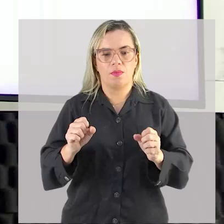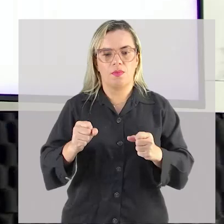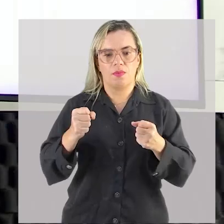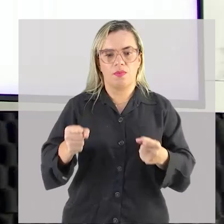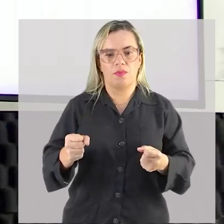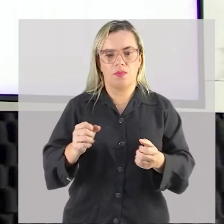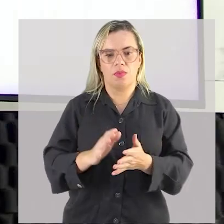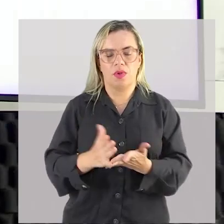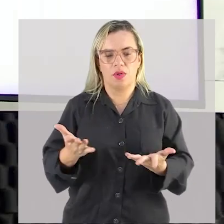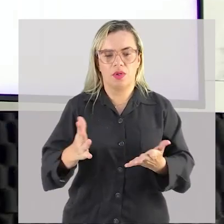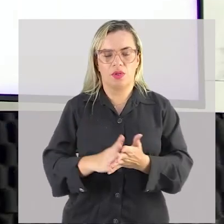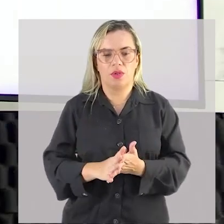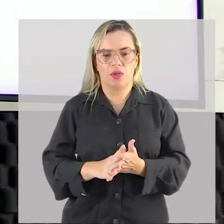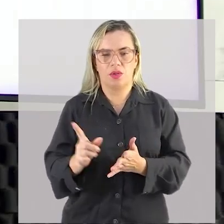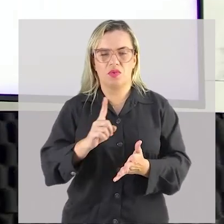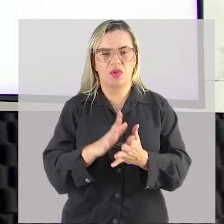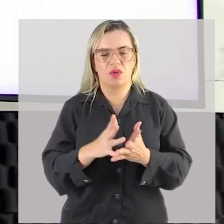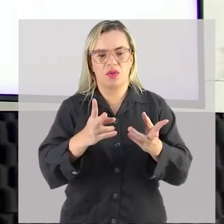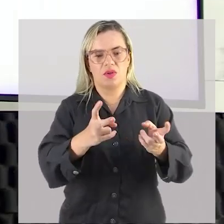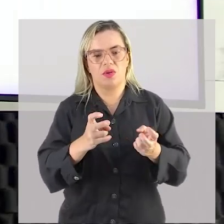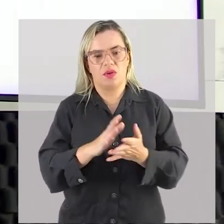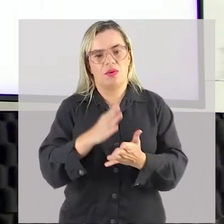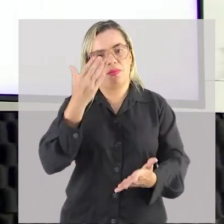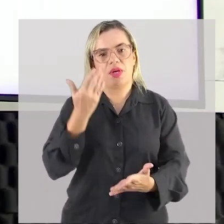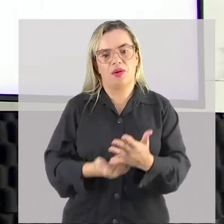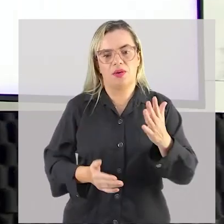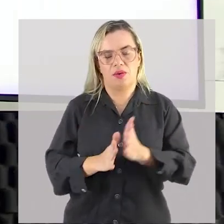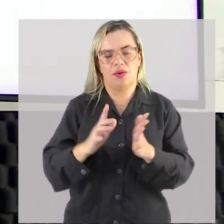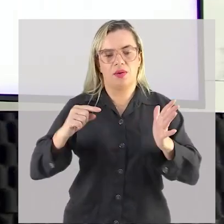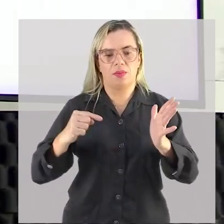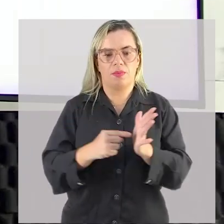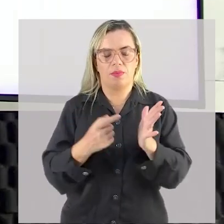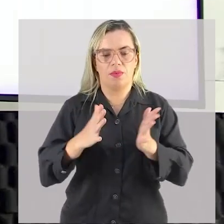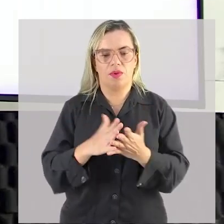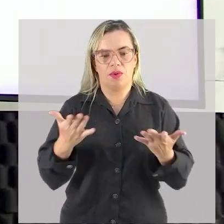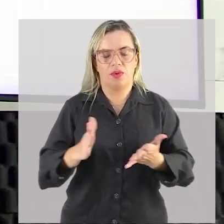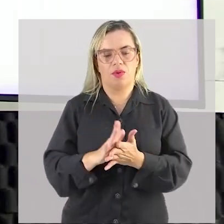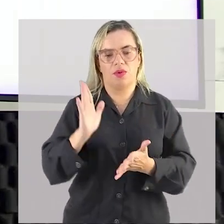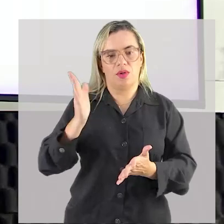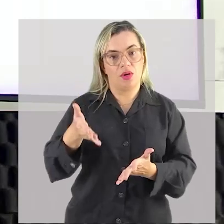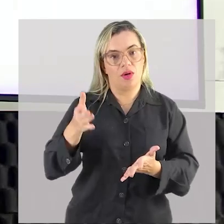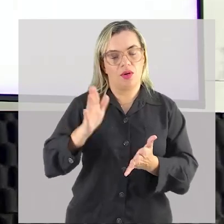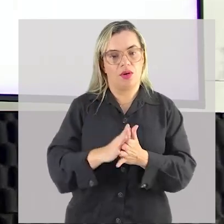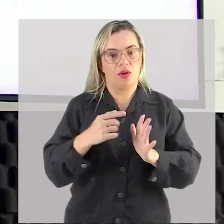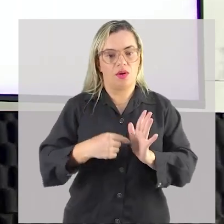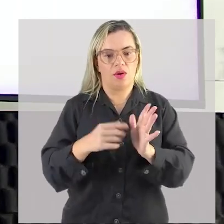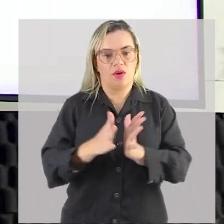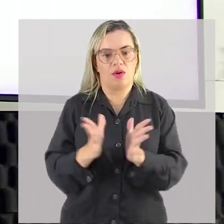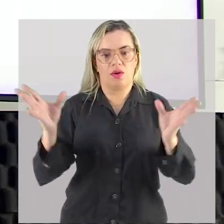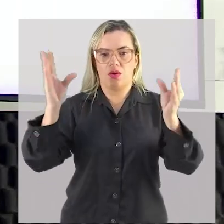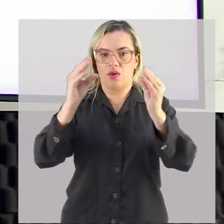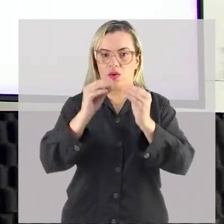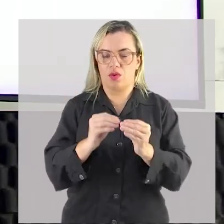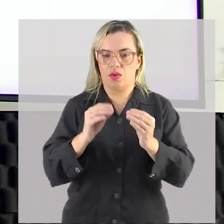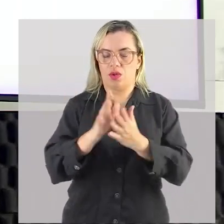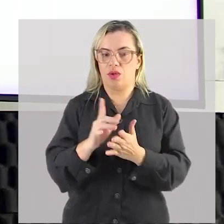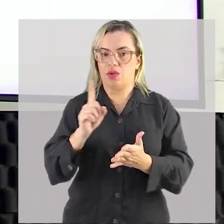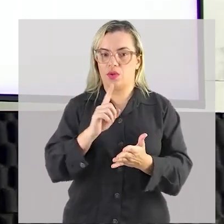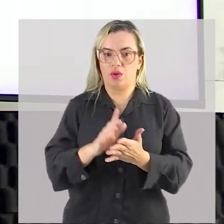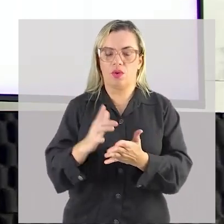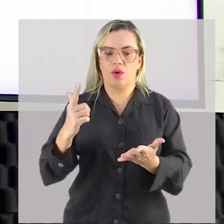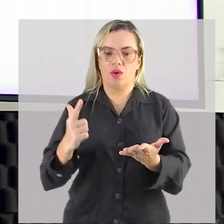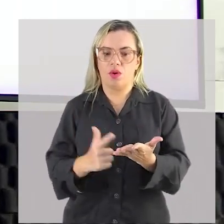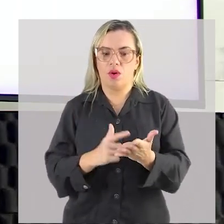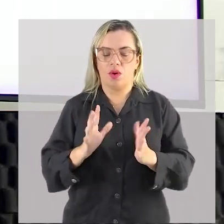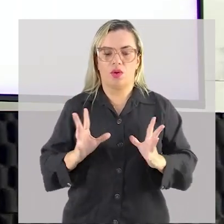eh passar desapercebido você perde porque a gente traz como como eu já falei o resumo o resumo não é a obra inteira e